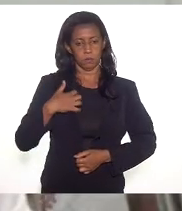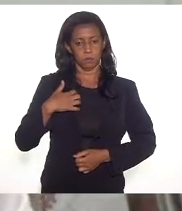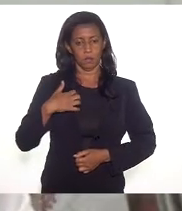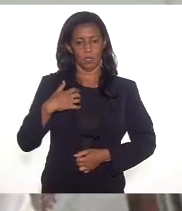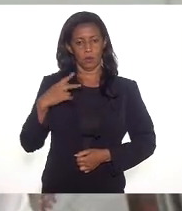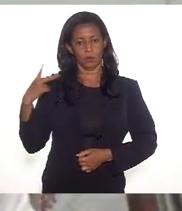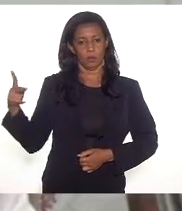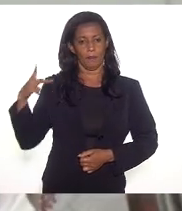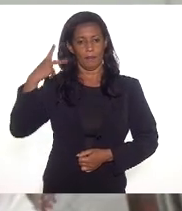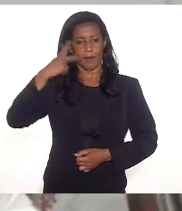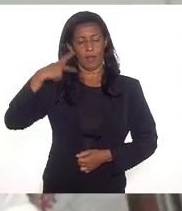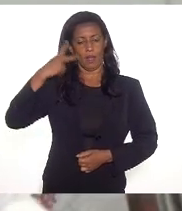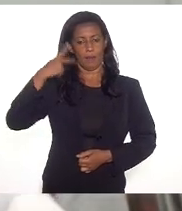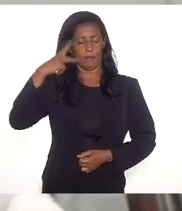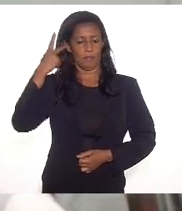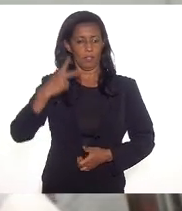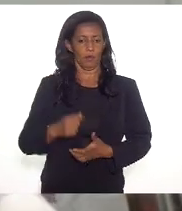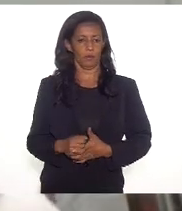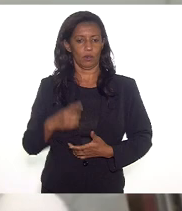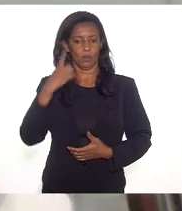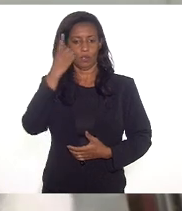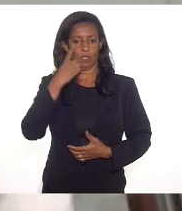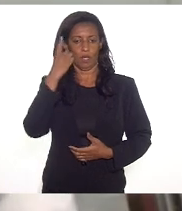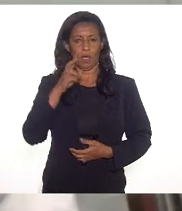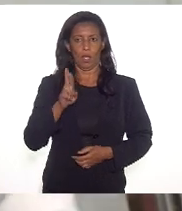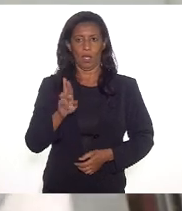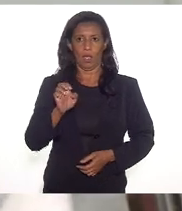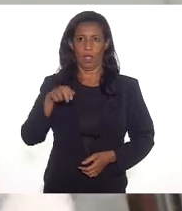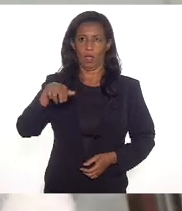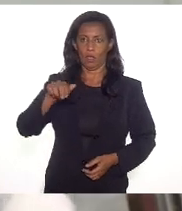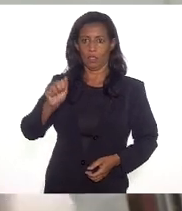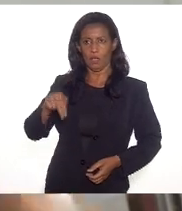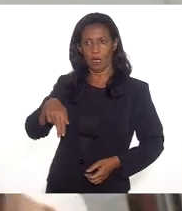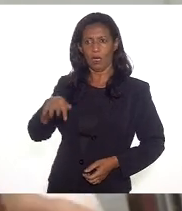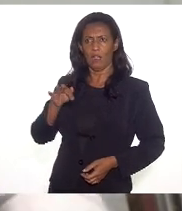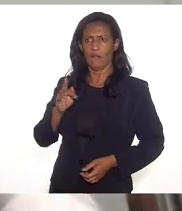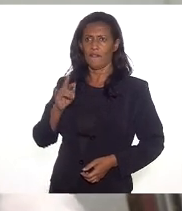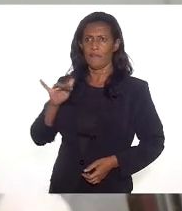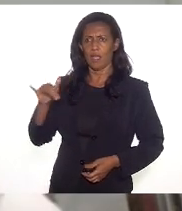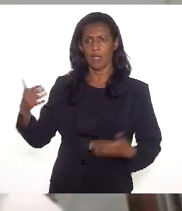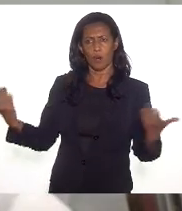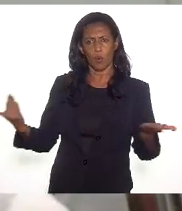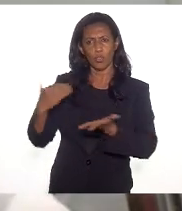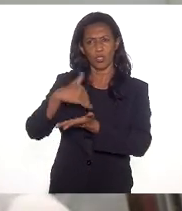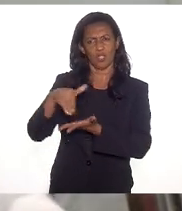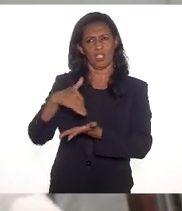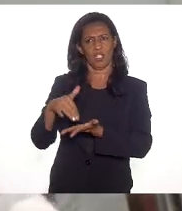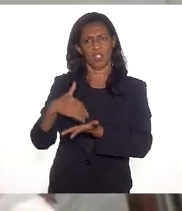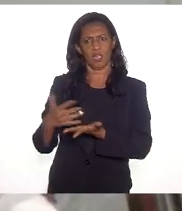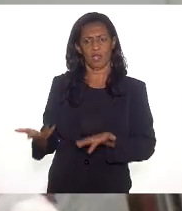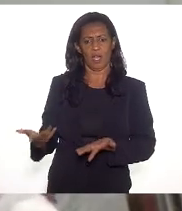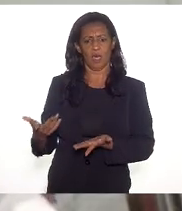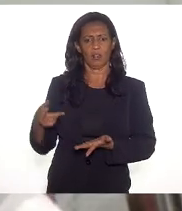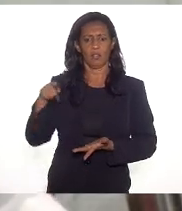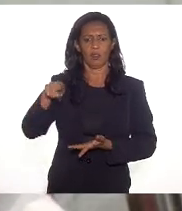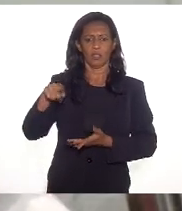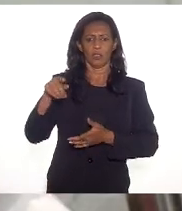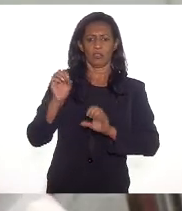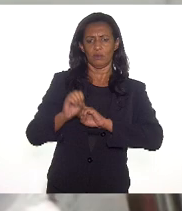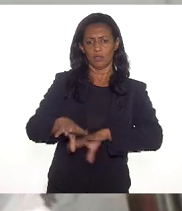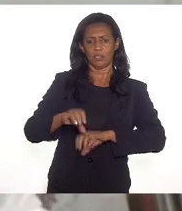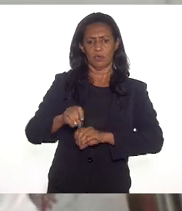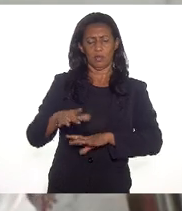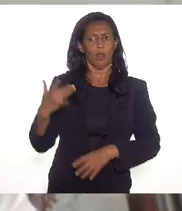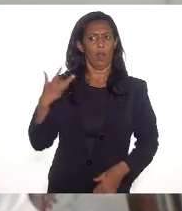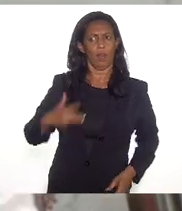parlamento, o então deputado Renan Ferreirinha, hoje secretário municipal de educação, que